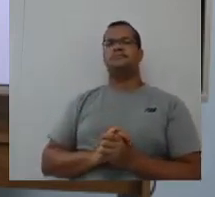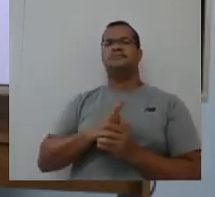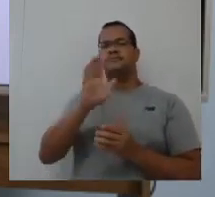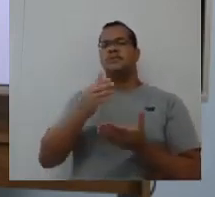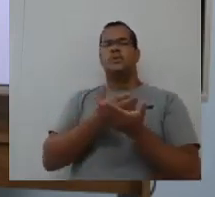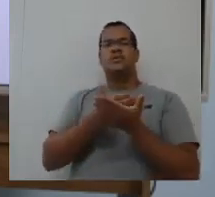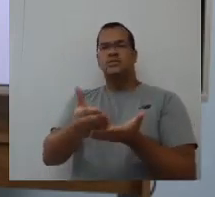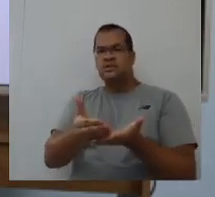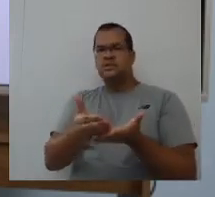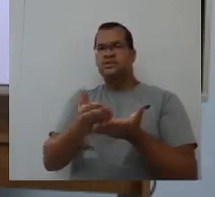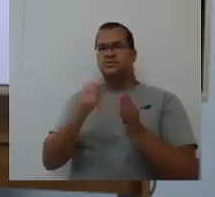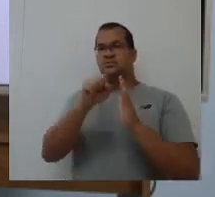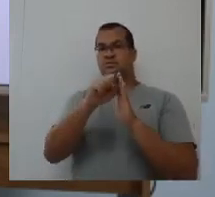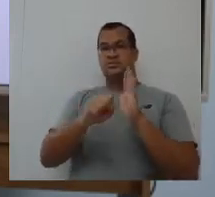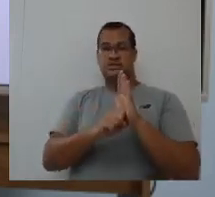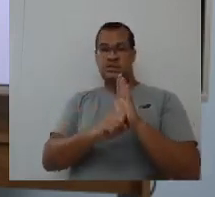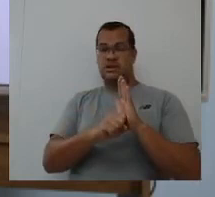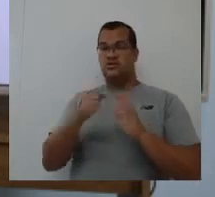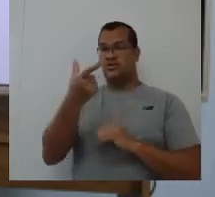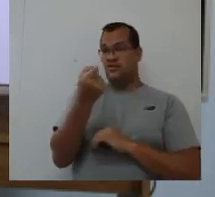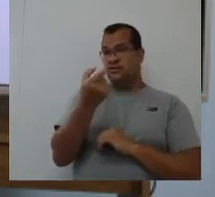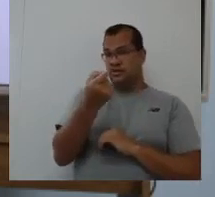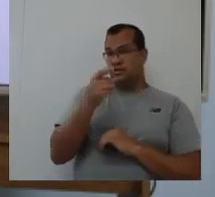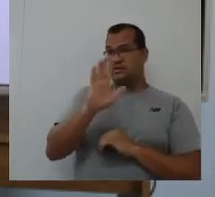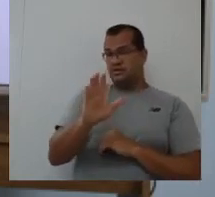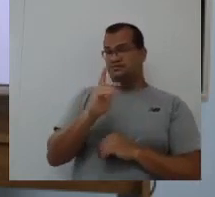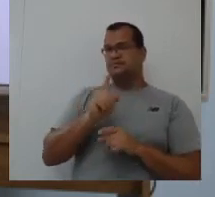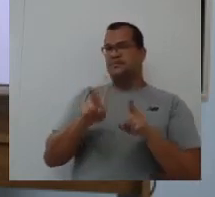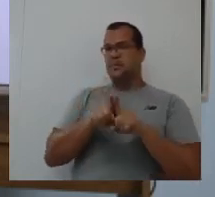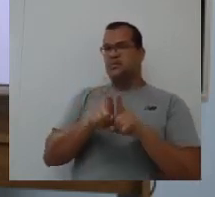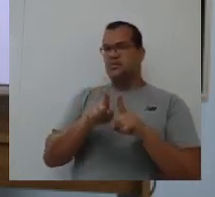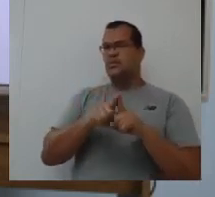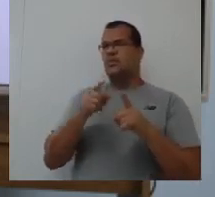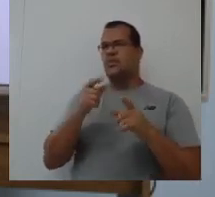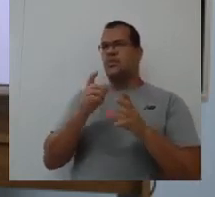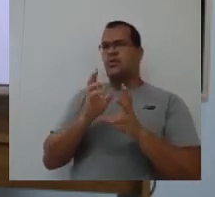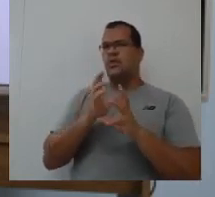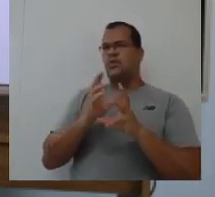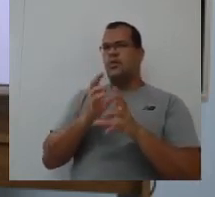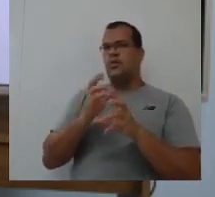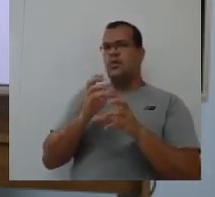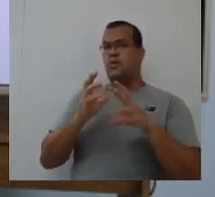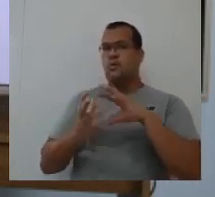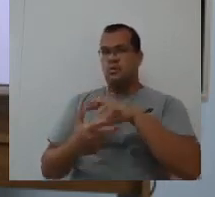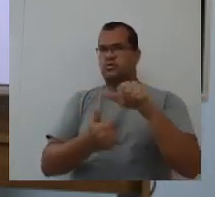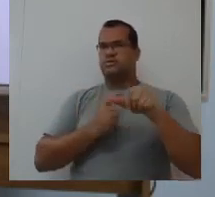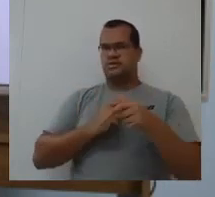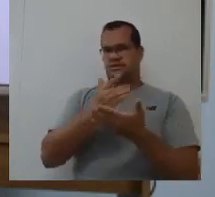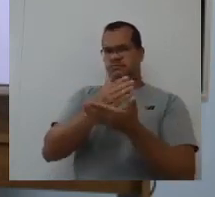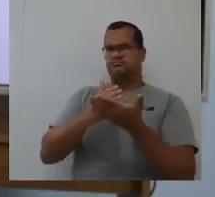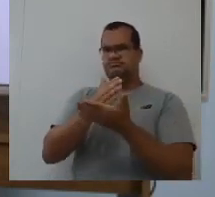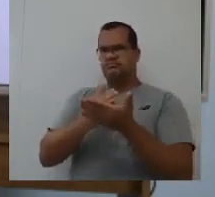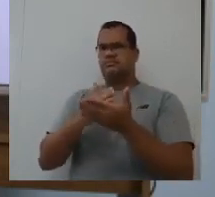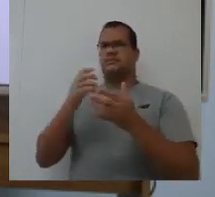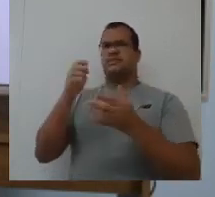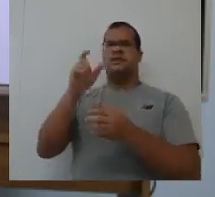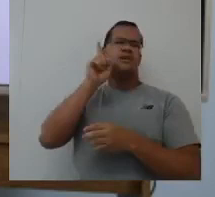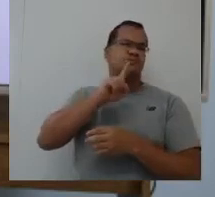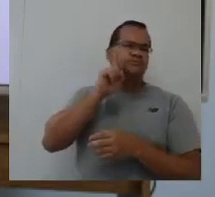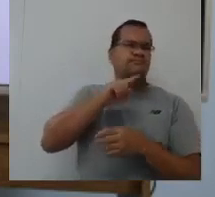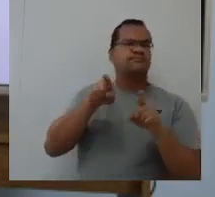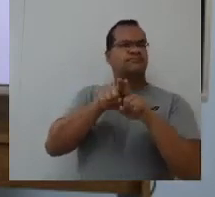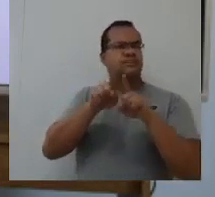no início do século XX, pela primeira vez na história, o mundo estava dividido entre grandes potências econômicas europeias e os Estados Unidos.